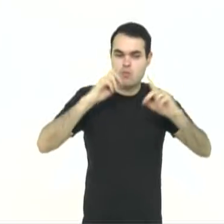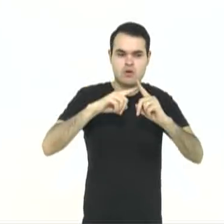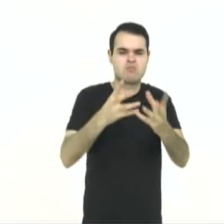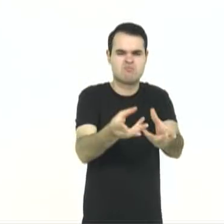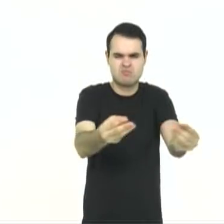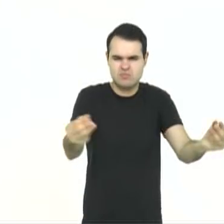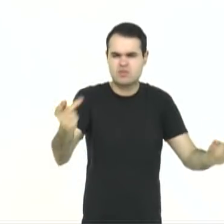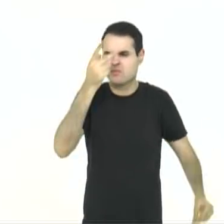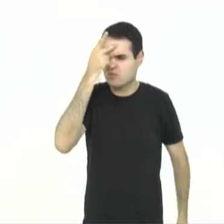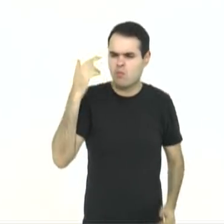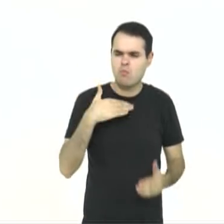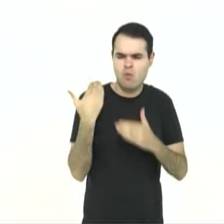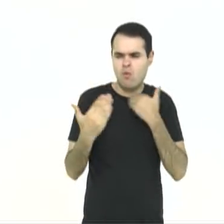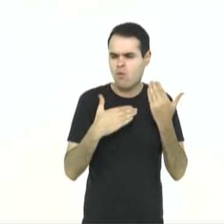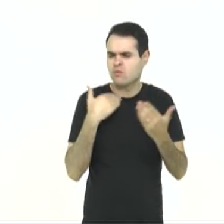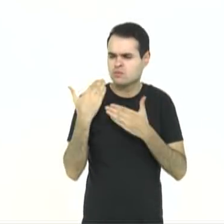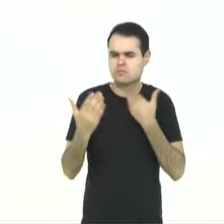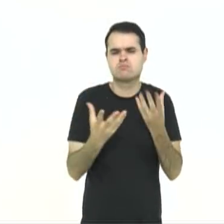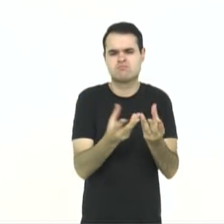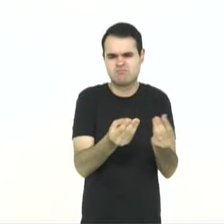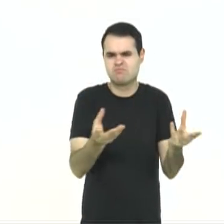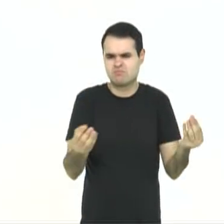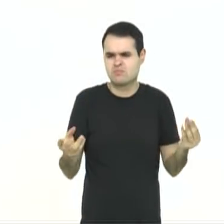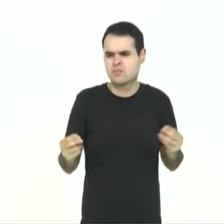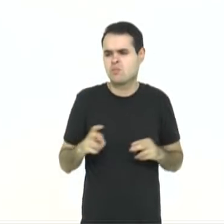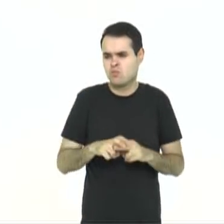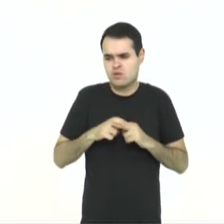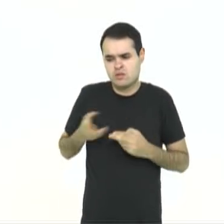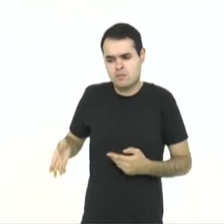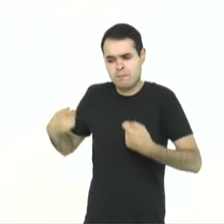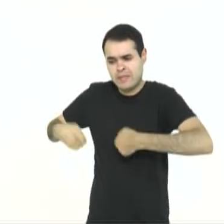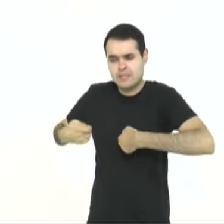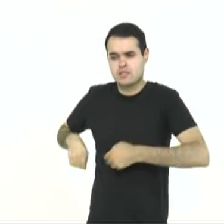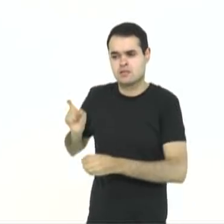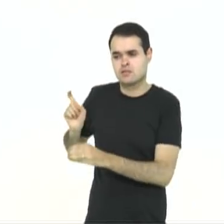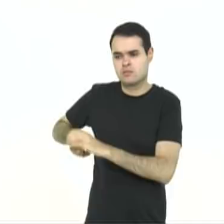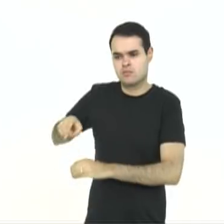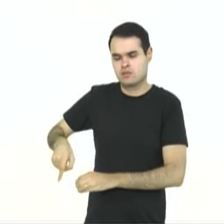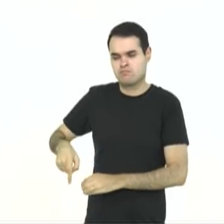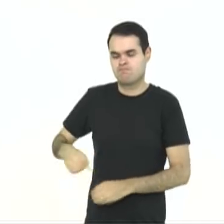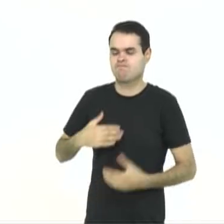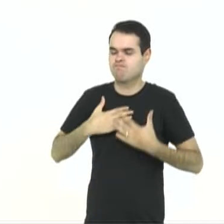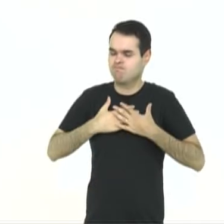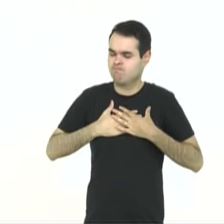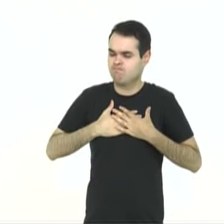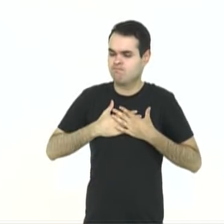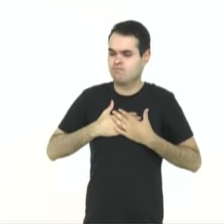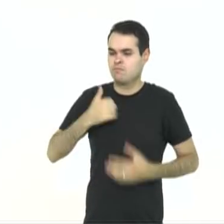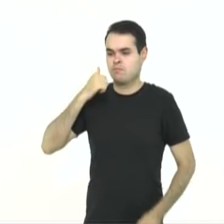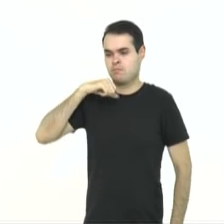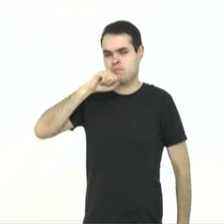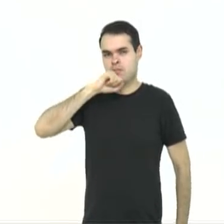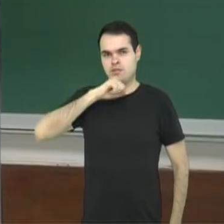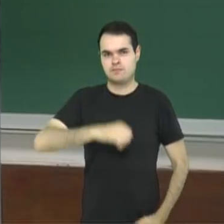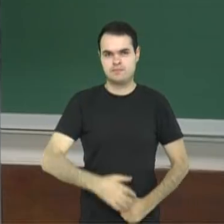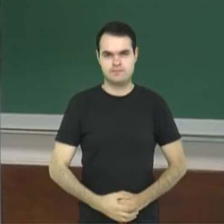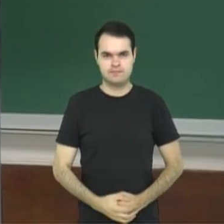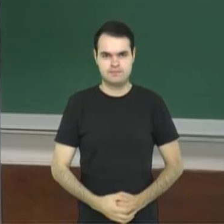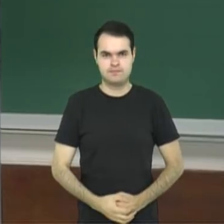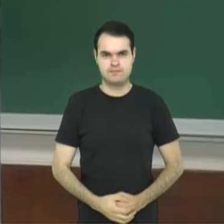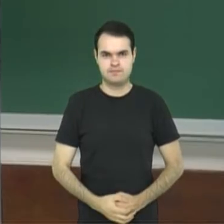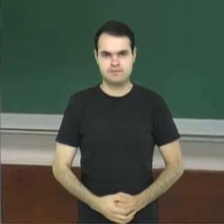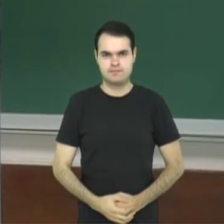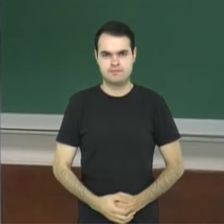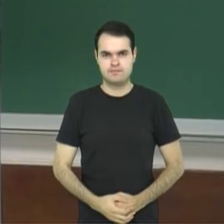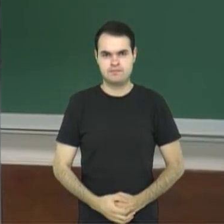morrem odiernamente pela necessidade de tal componente. Cordialmente, mãe. Então, observem